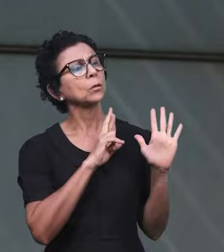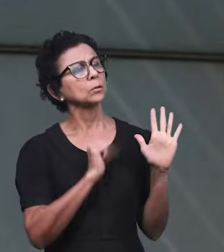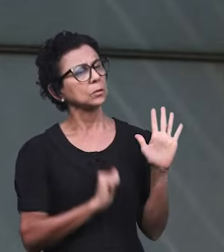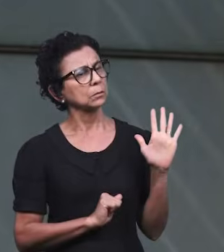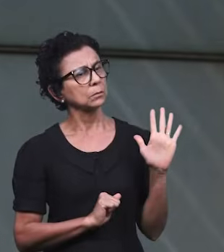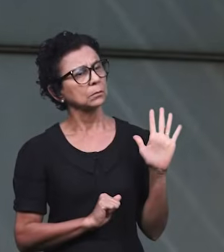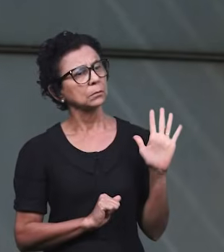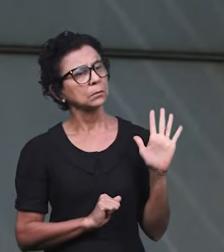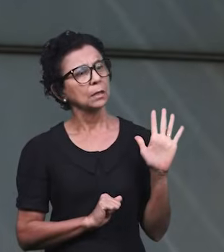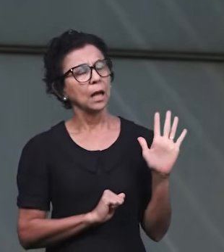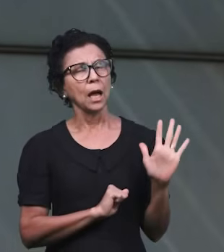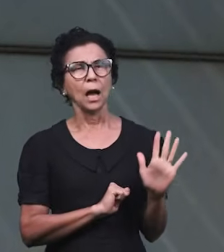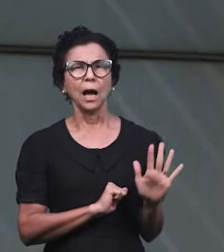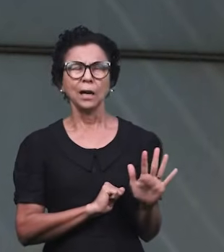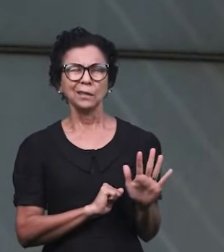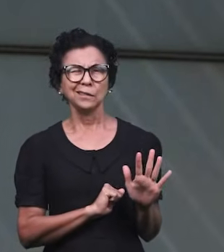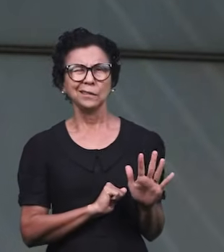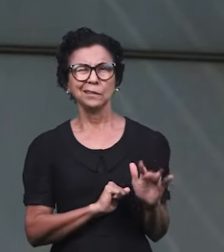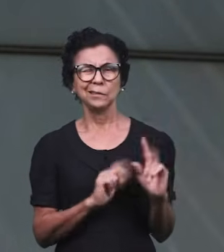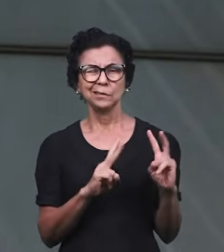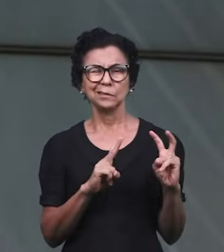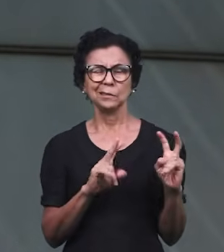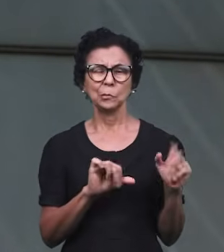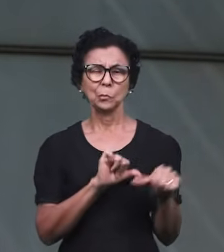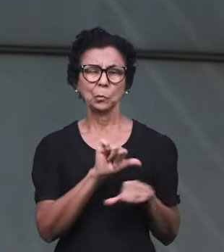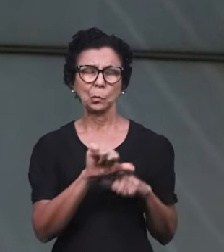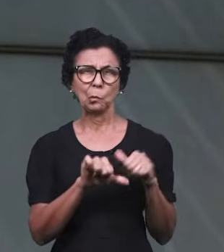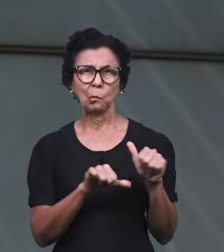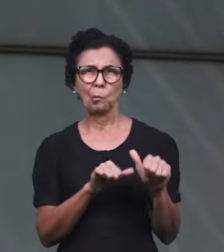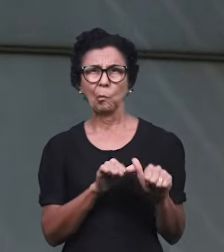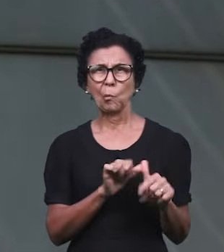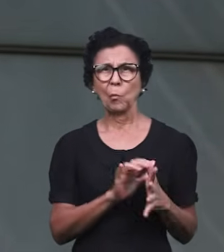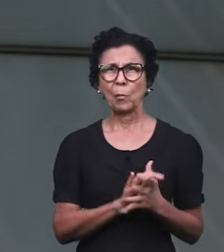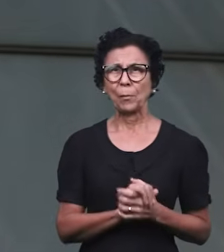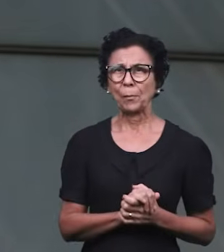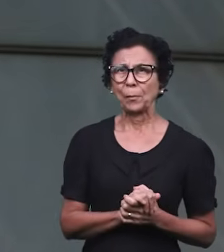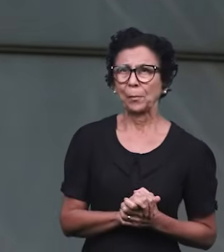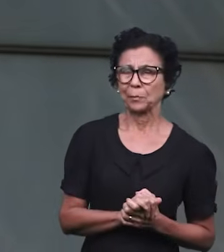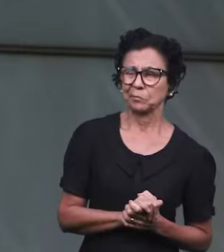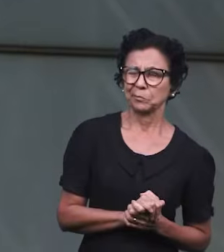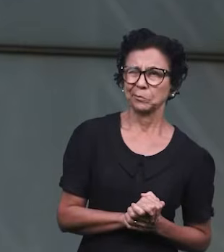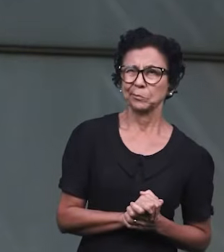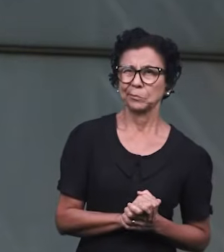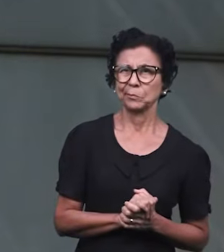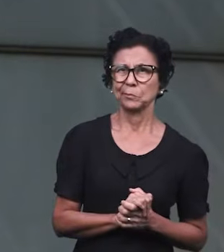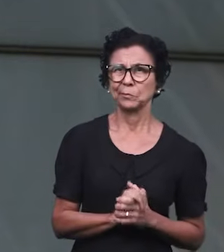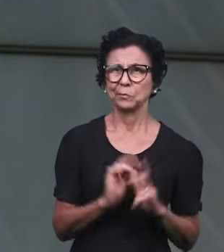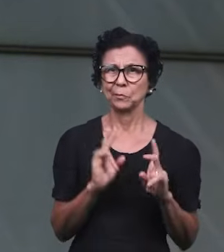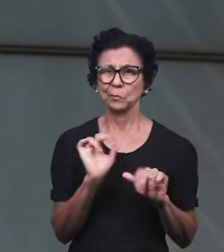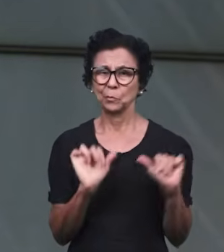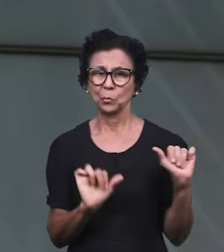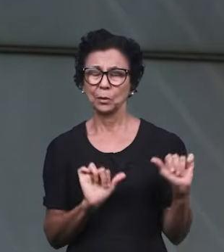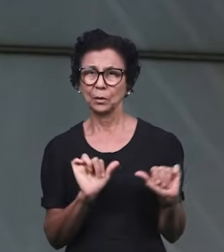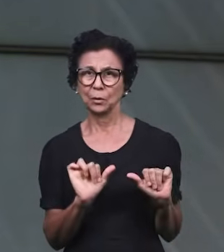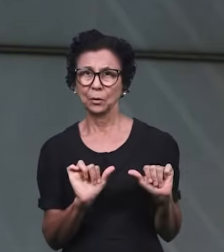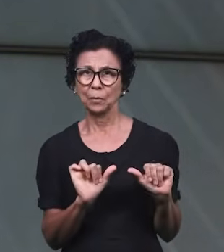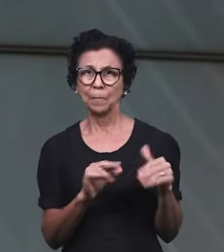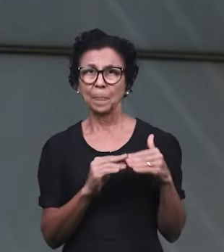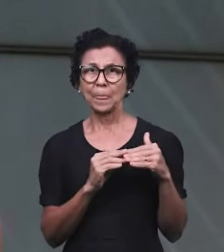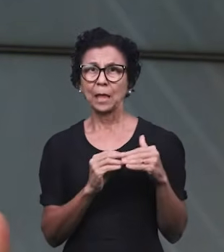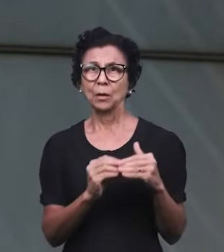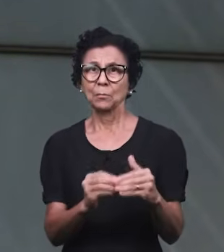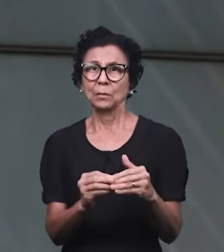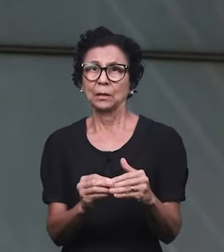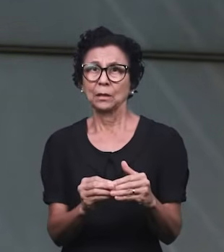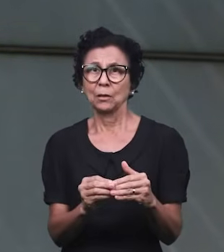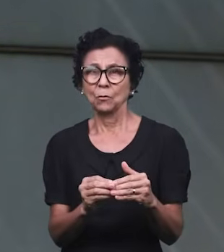Ele desconversou, né? Saiu comigo para um lugar que não deveria ser,